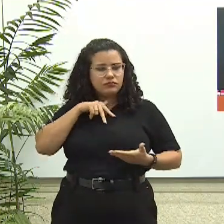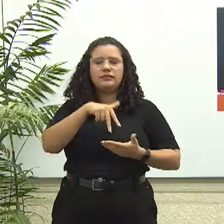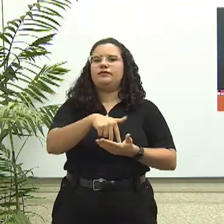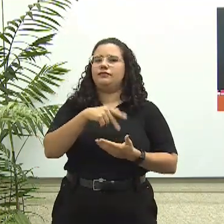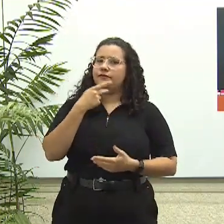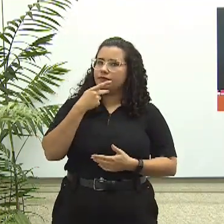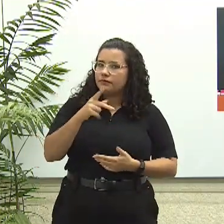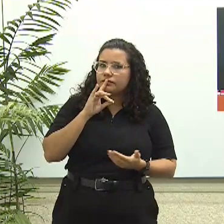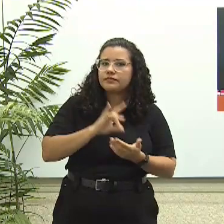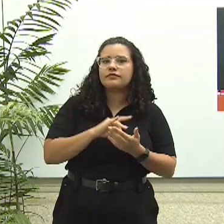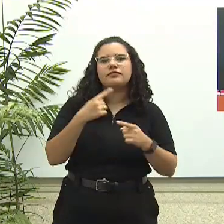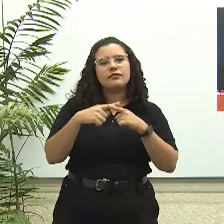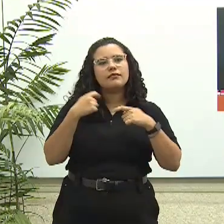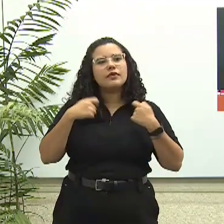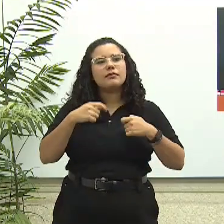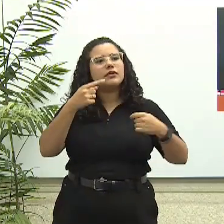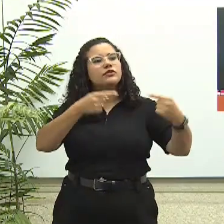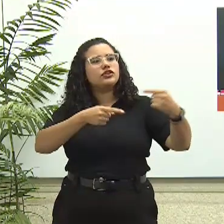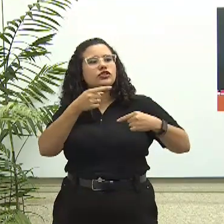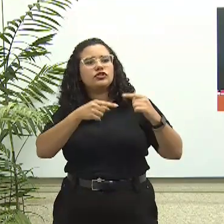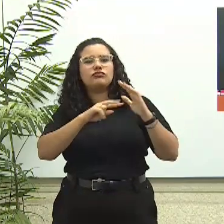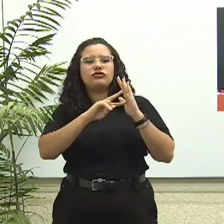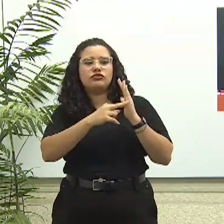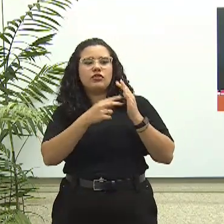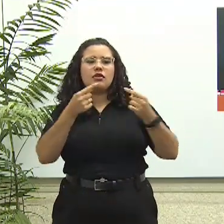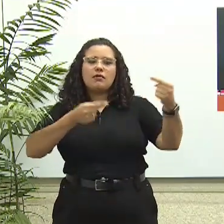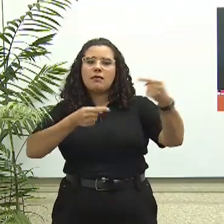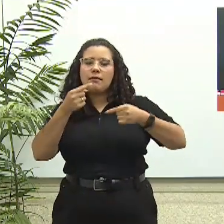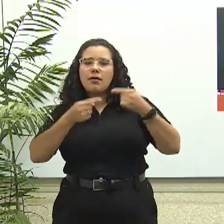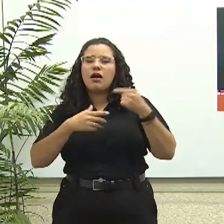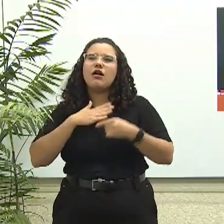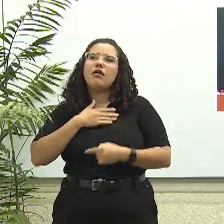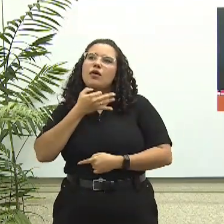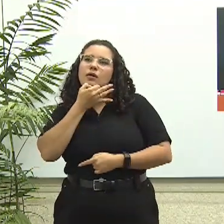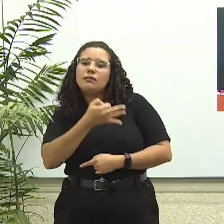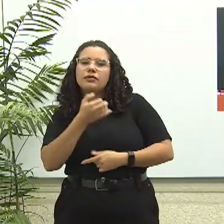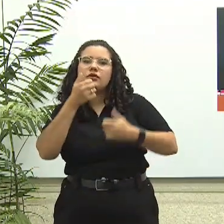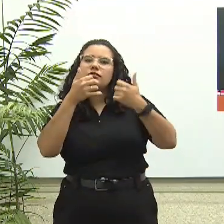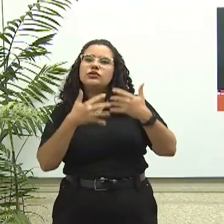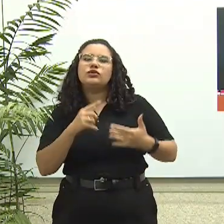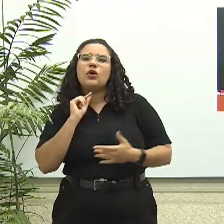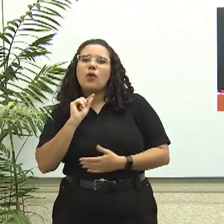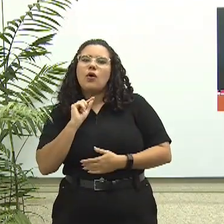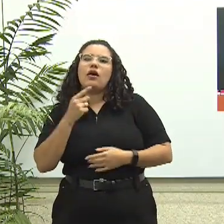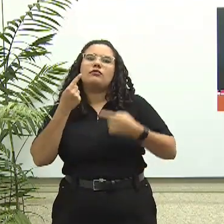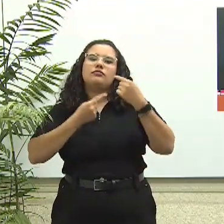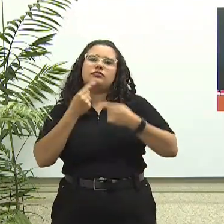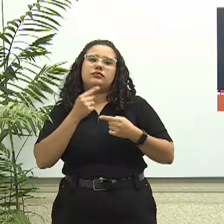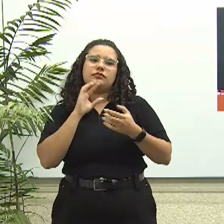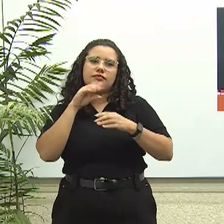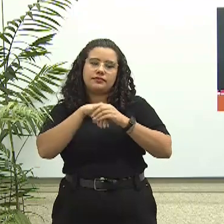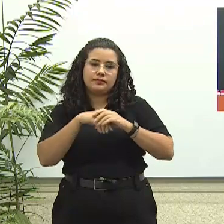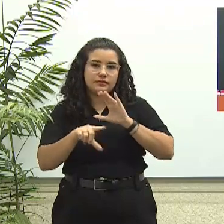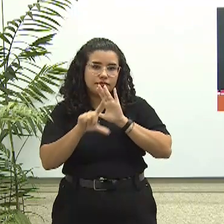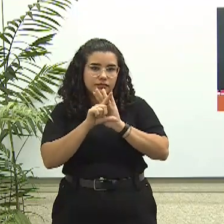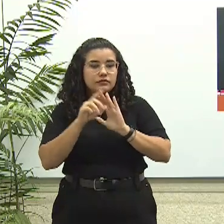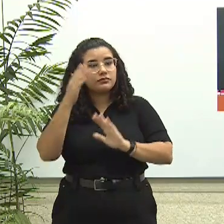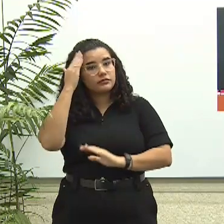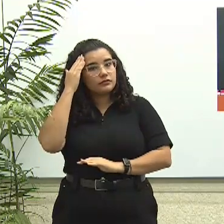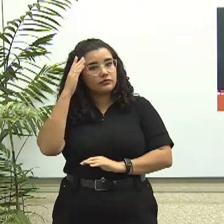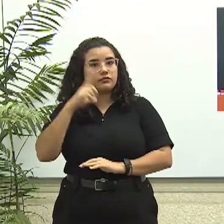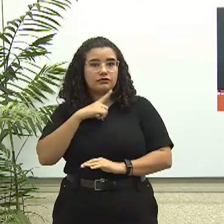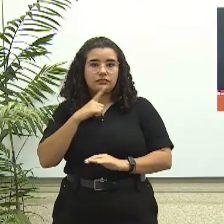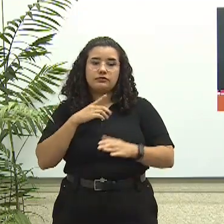tenha o sindicato lá discutindo eh qual é o seu olhar sobre sobre a discussão Legislativa Mas sabendo que ela é